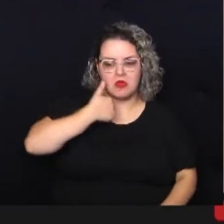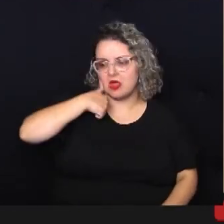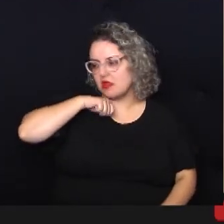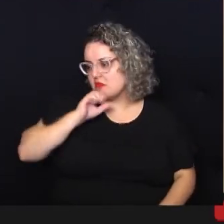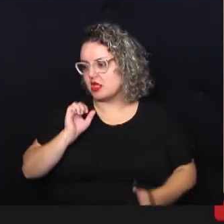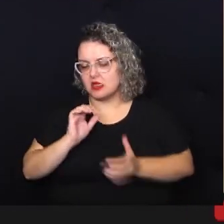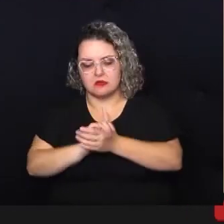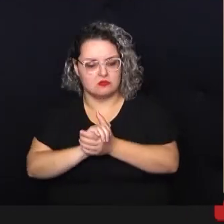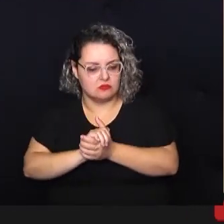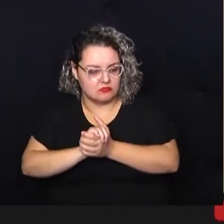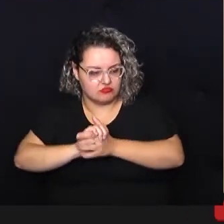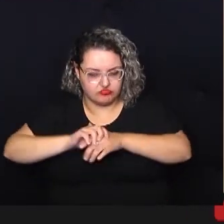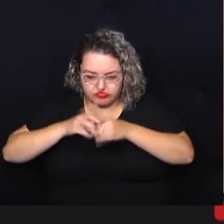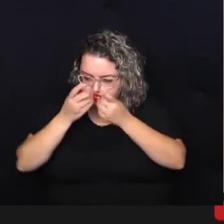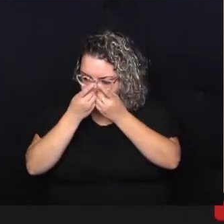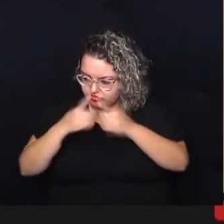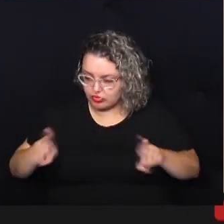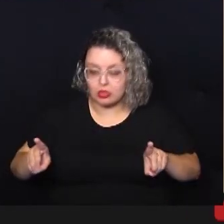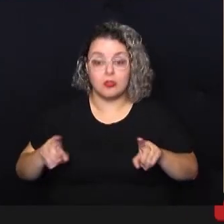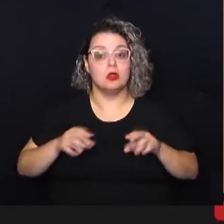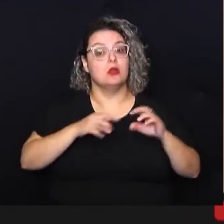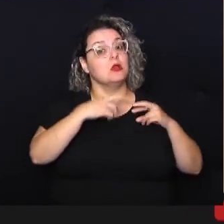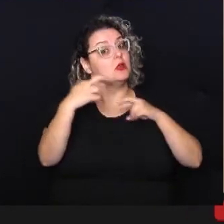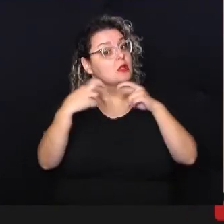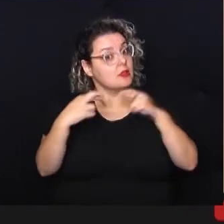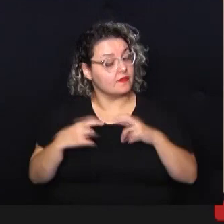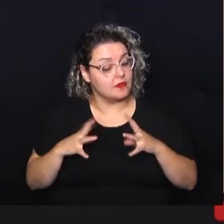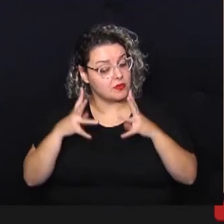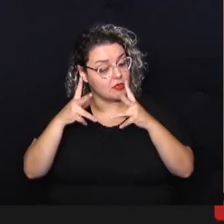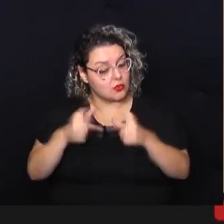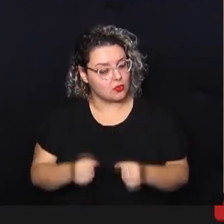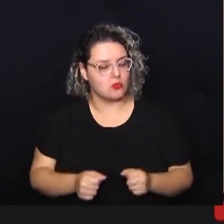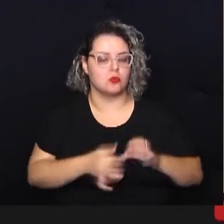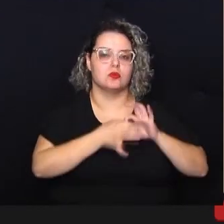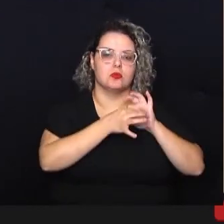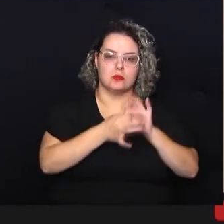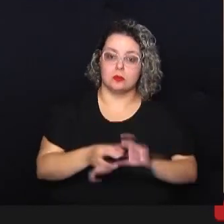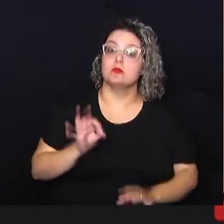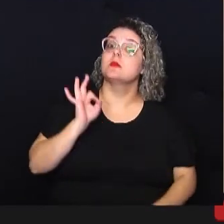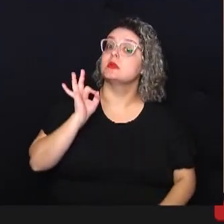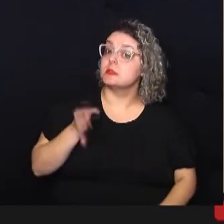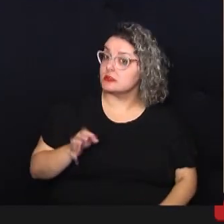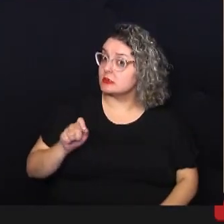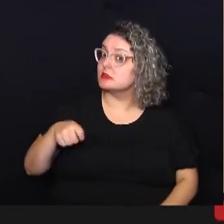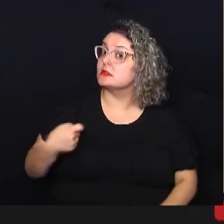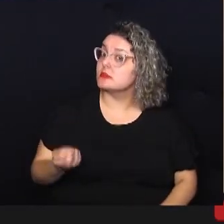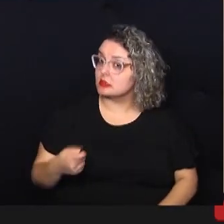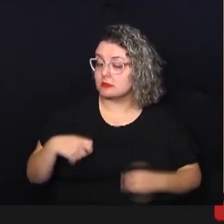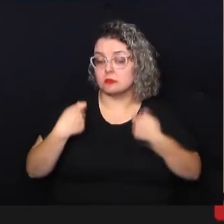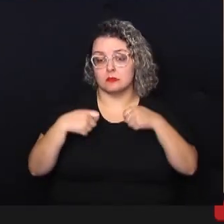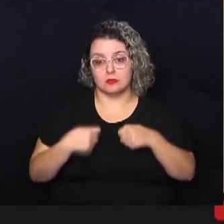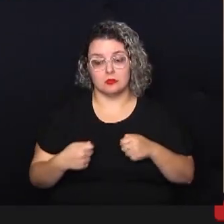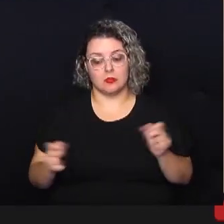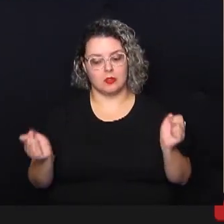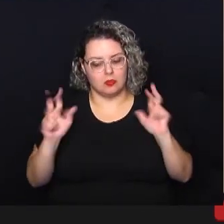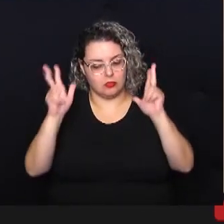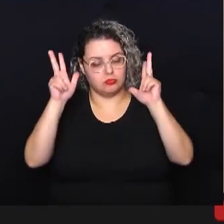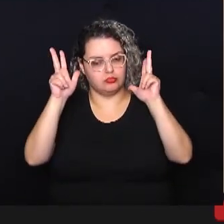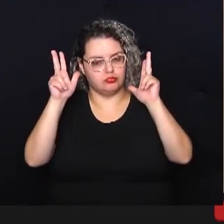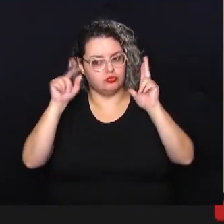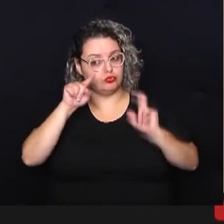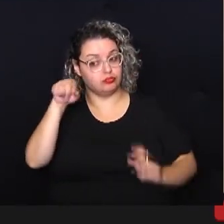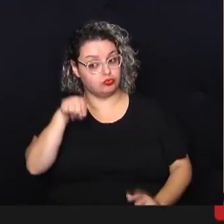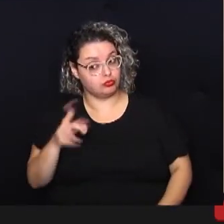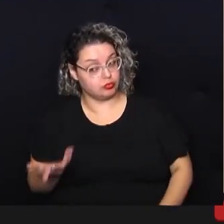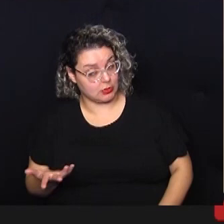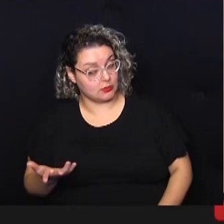A gente tem que investigar todo o contexto, mas com certeza são sinais de que a gente precisa começar a prestar atenção